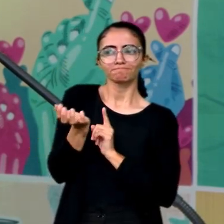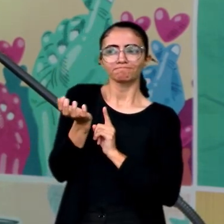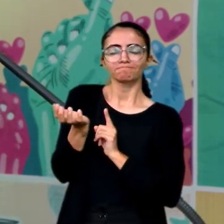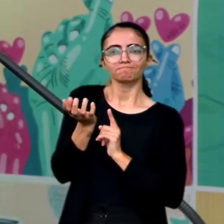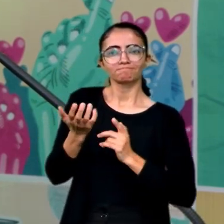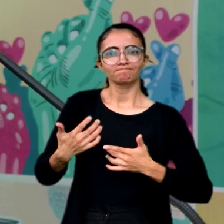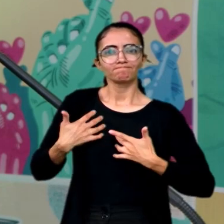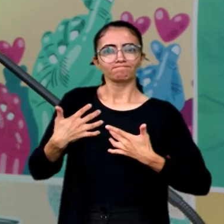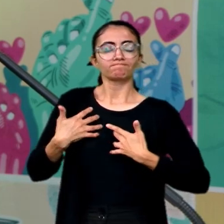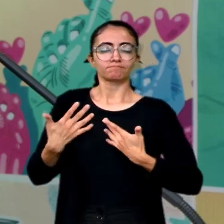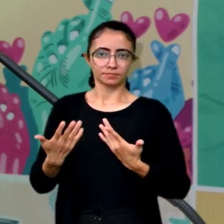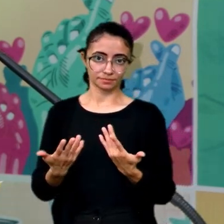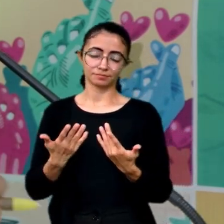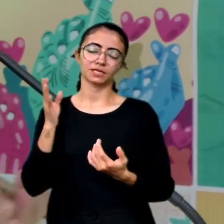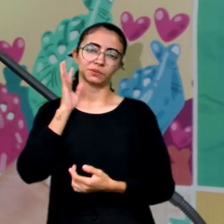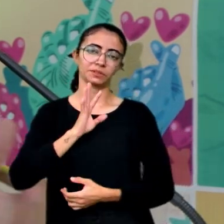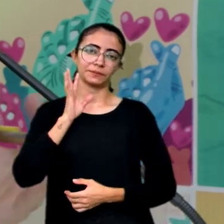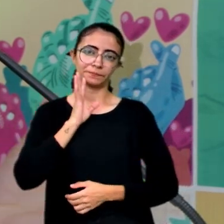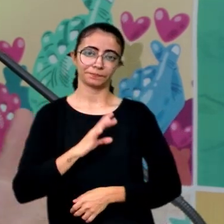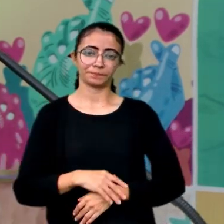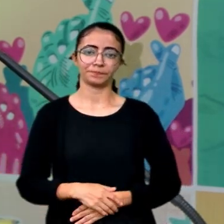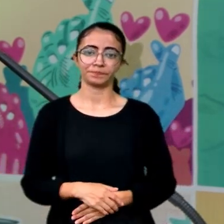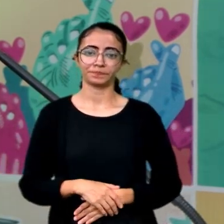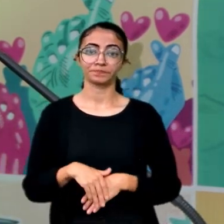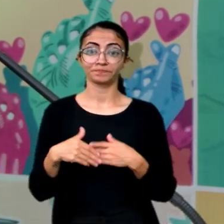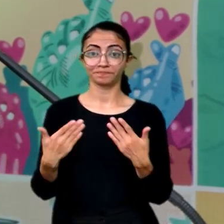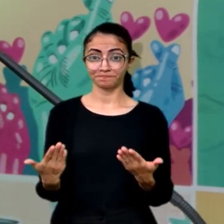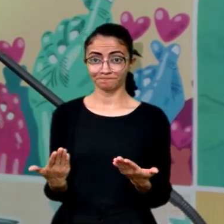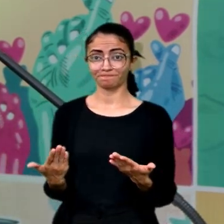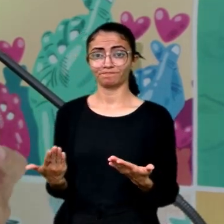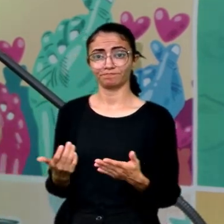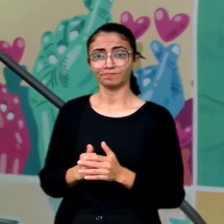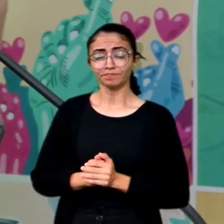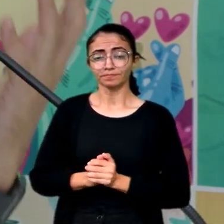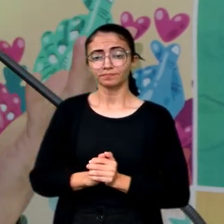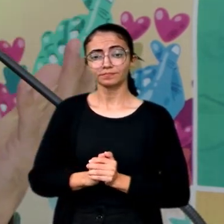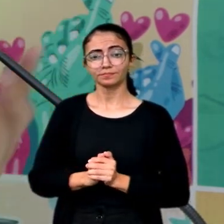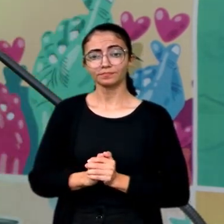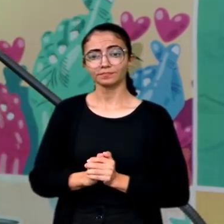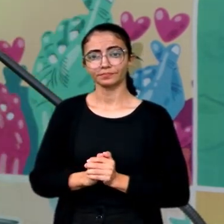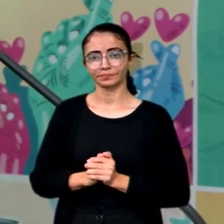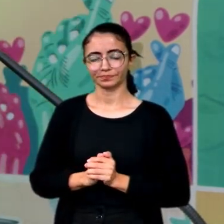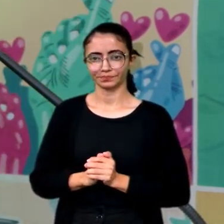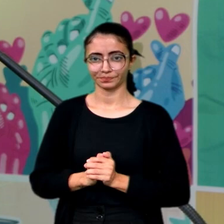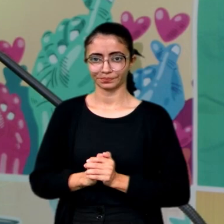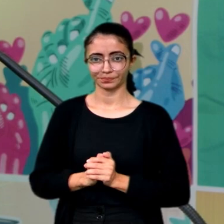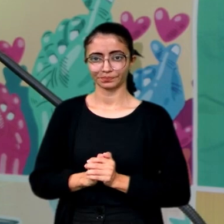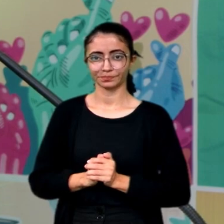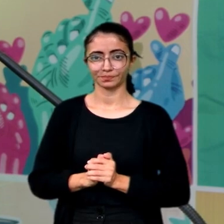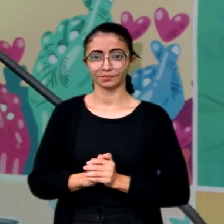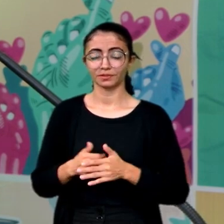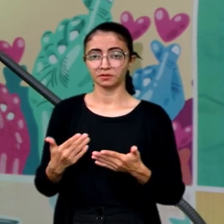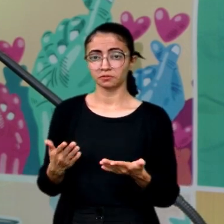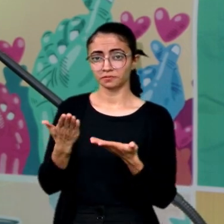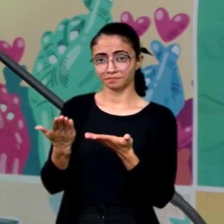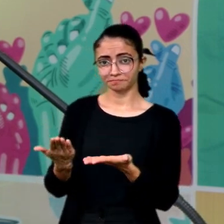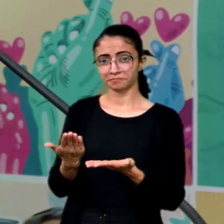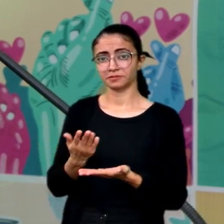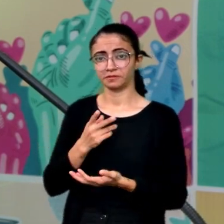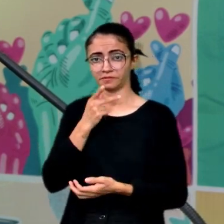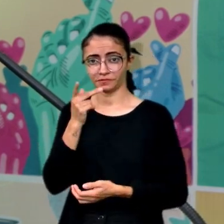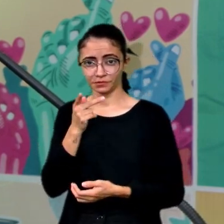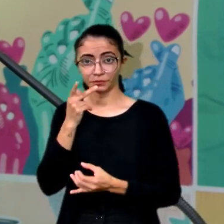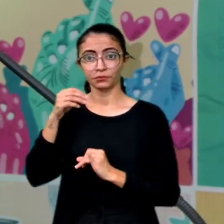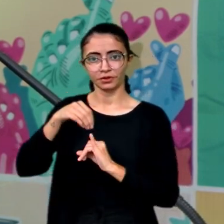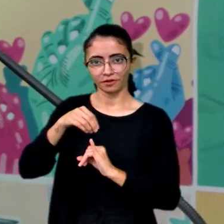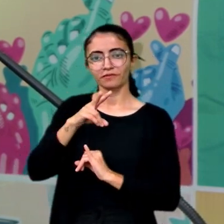muito legal. E aí, por ter isso aqui na mente, e quando você fala que o IFB vai